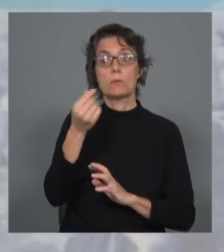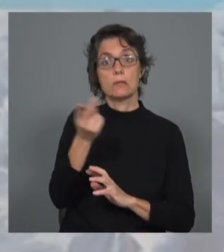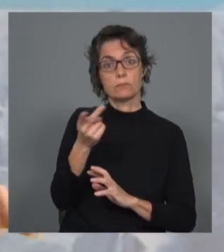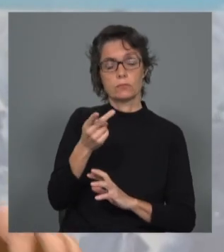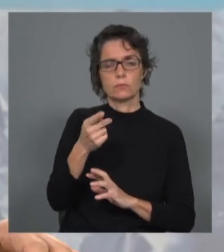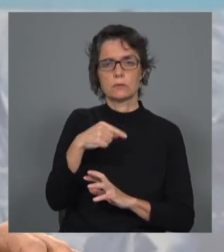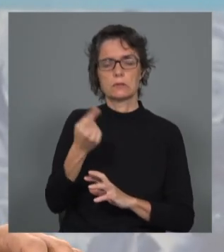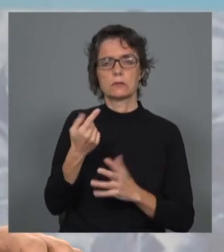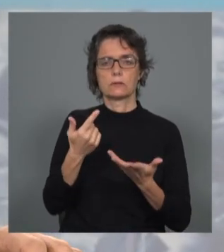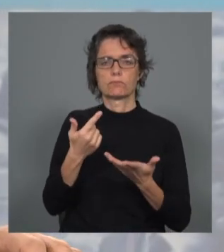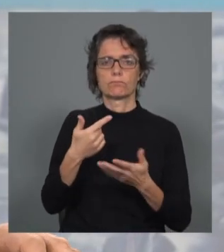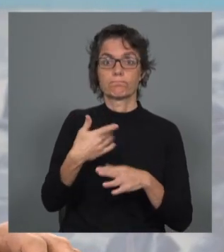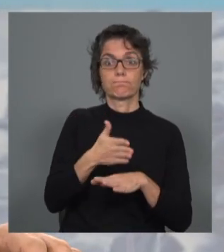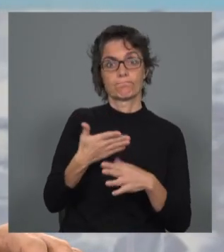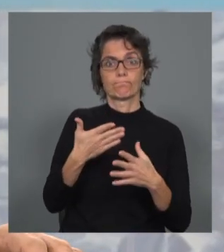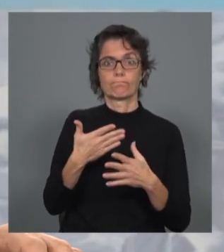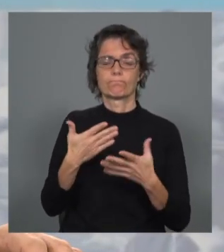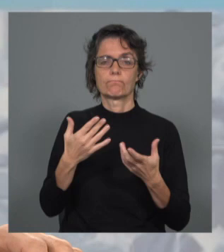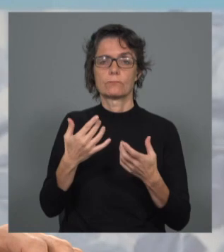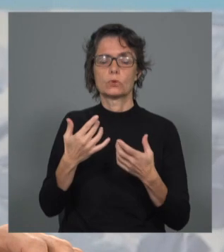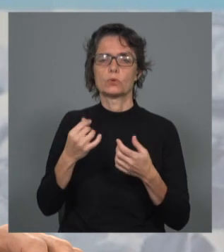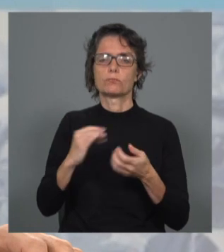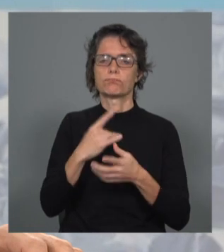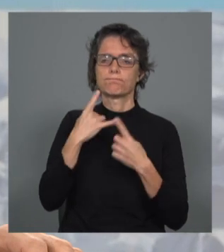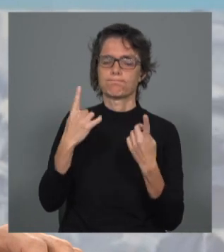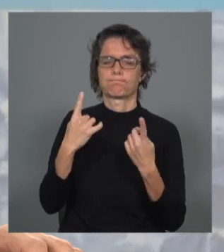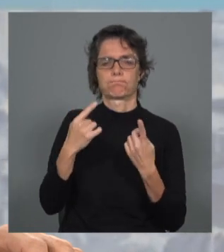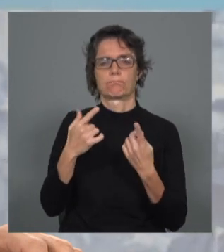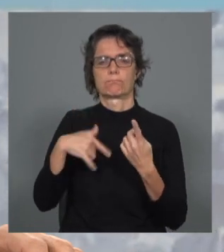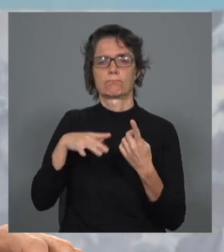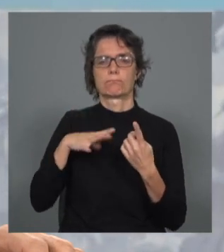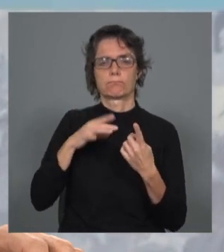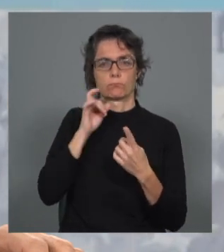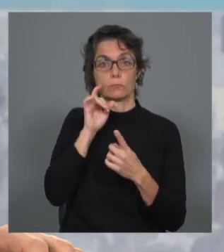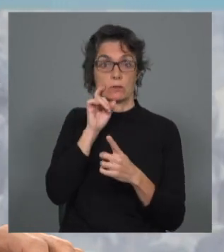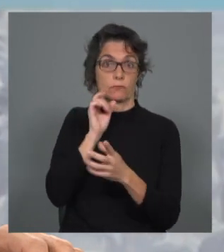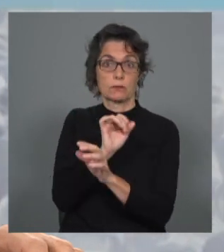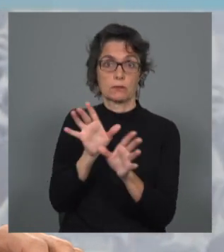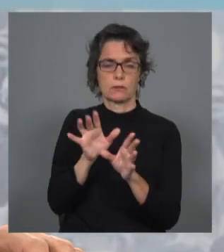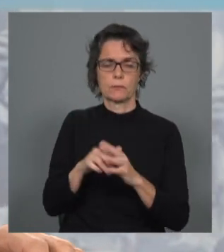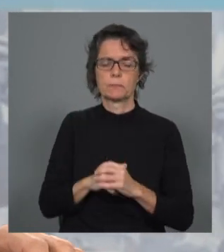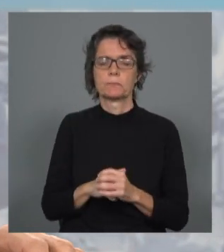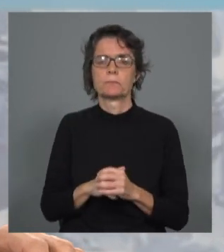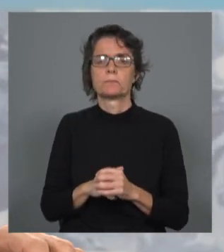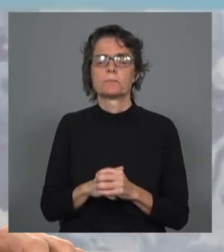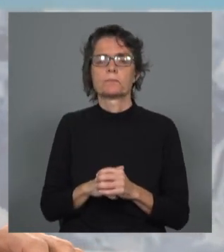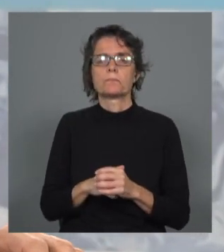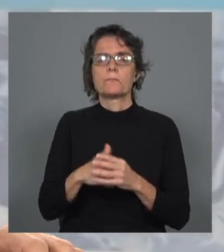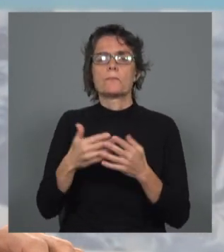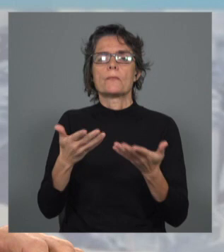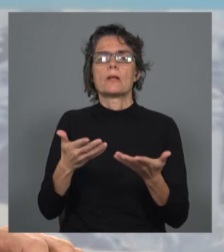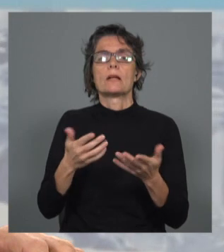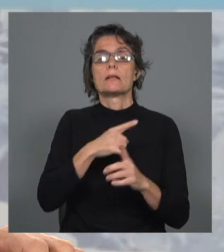imprensa neste meio televisivo, valorizando de facto a leitura dos títulos regionais. E João Palmeiro, este ano da